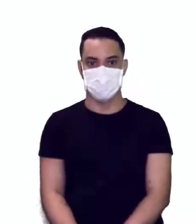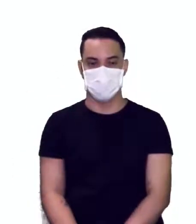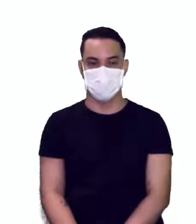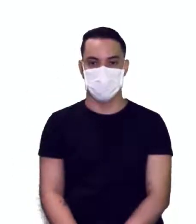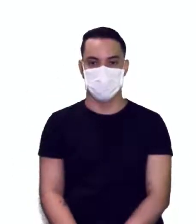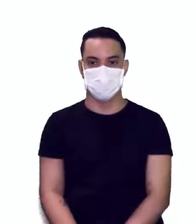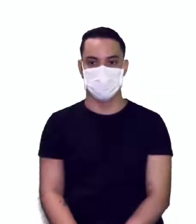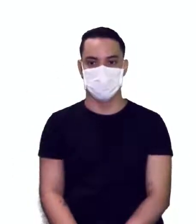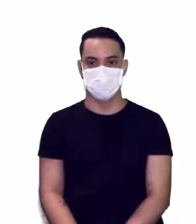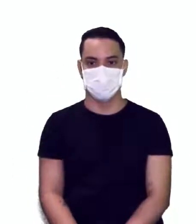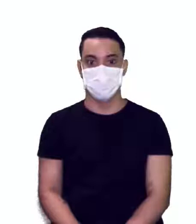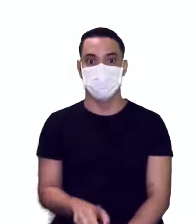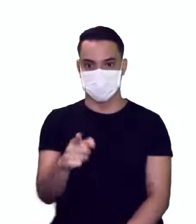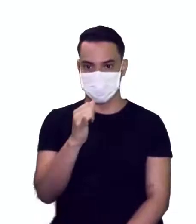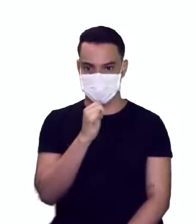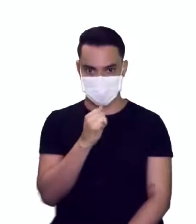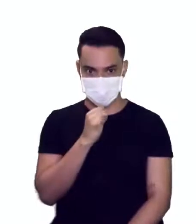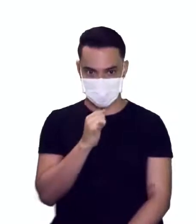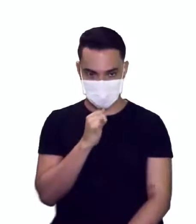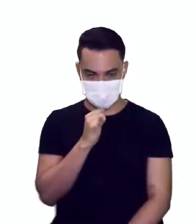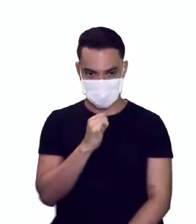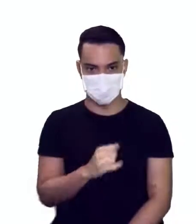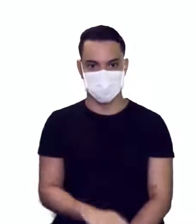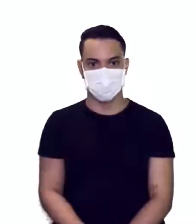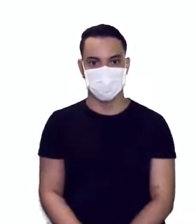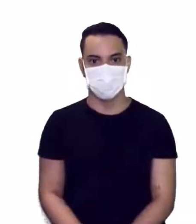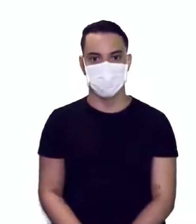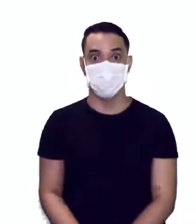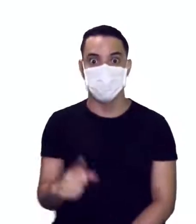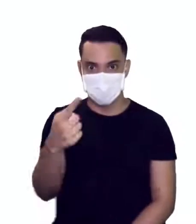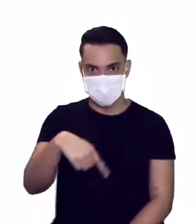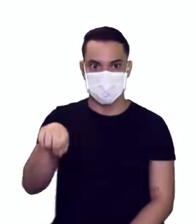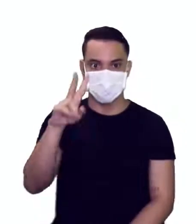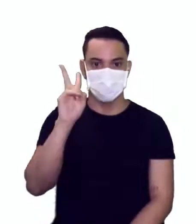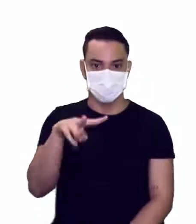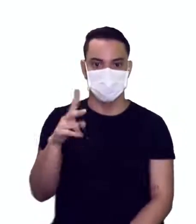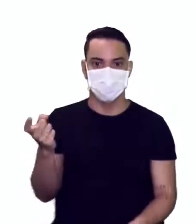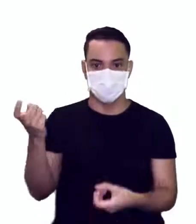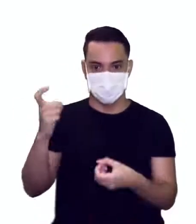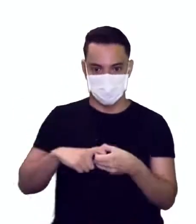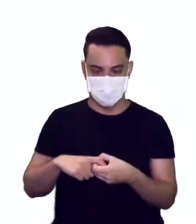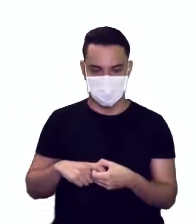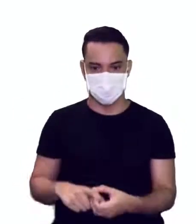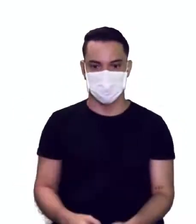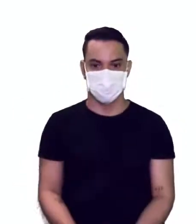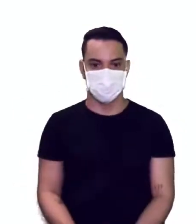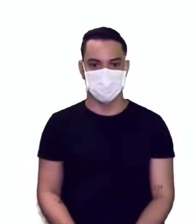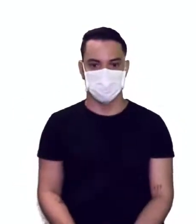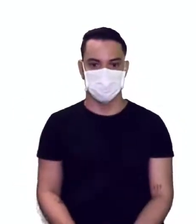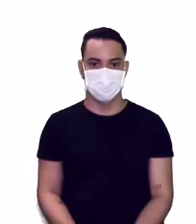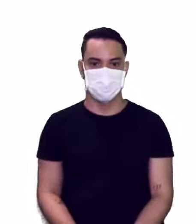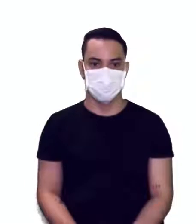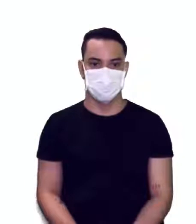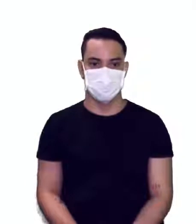ok? Vamos ver um exemplozinho aqui, então? Vocês viram ali, deixa eu voltar aqui na nossa tabela rapidinho.